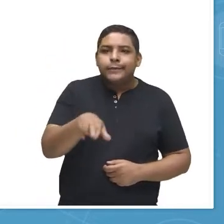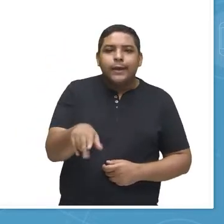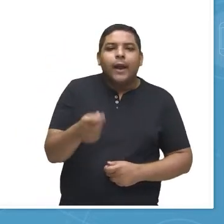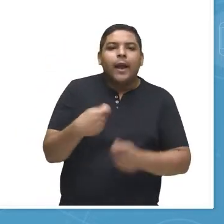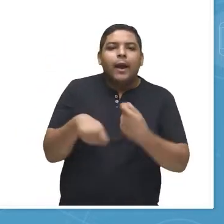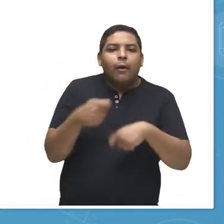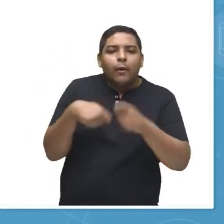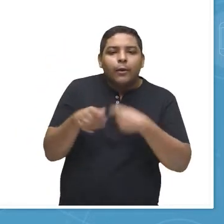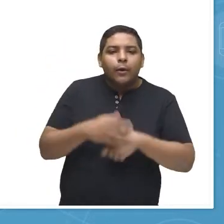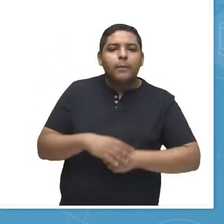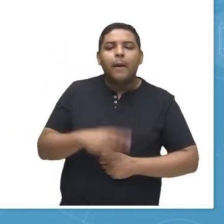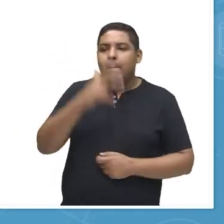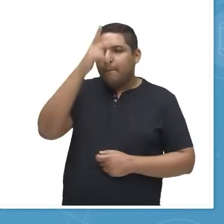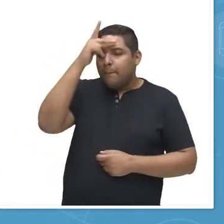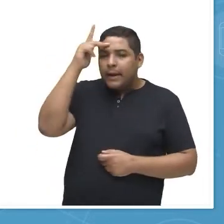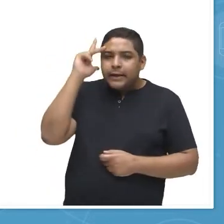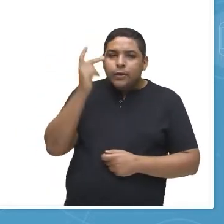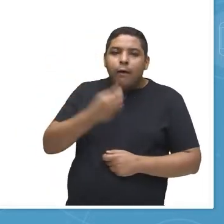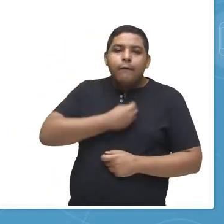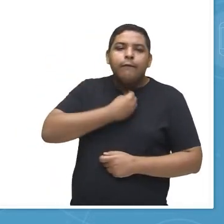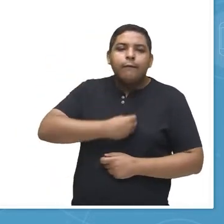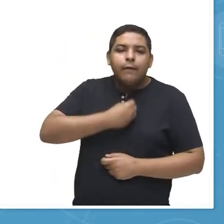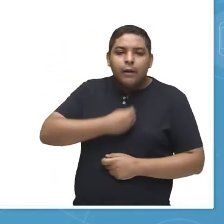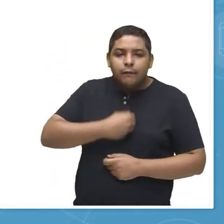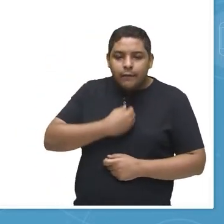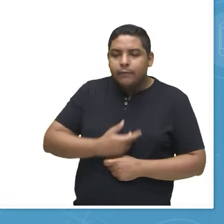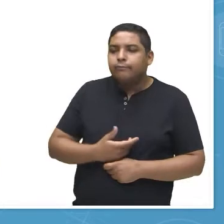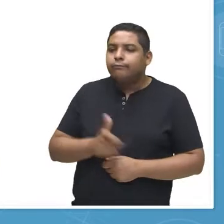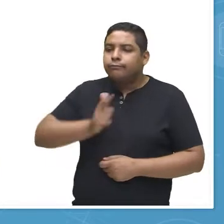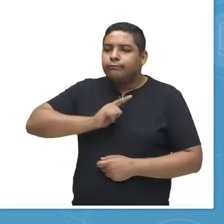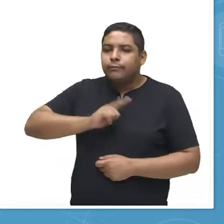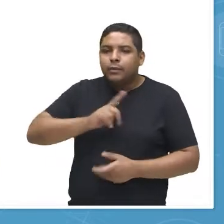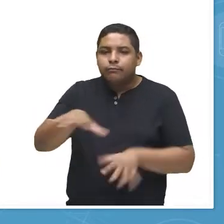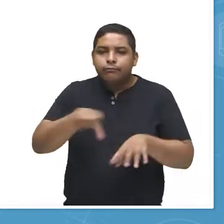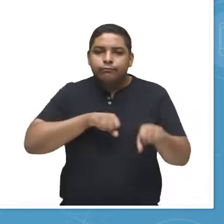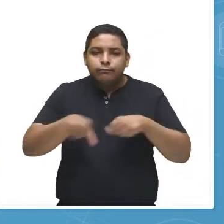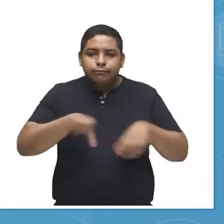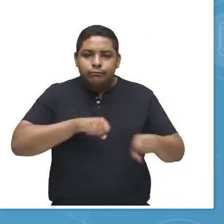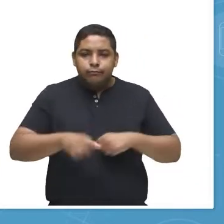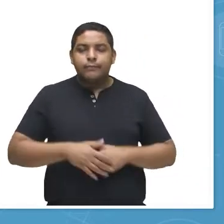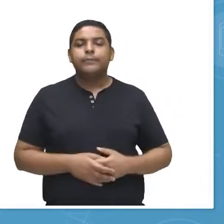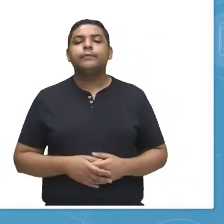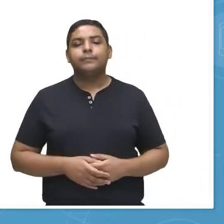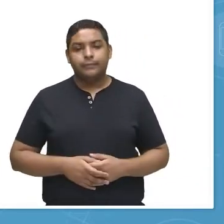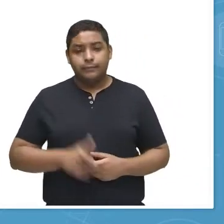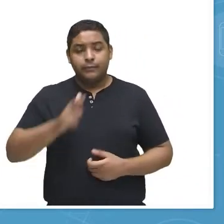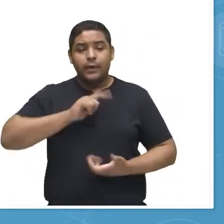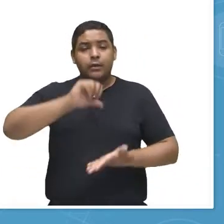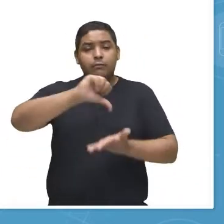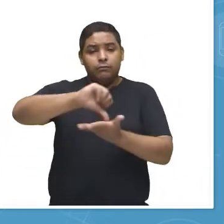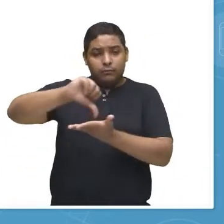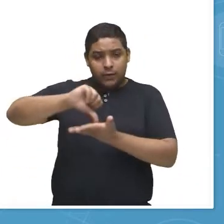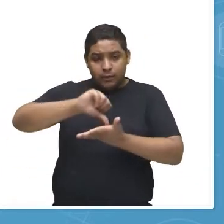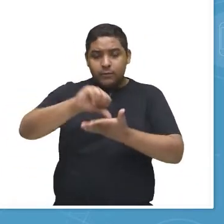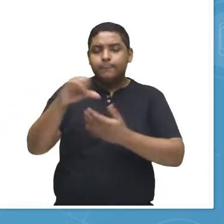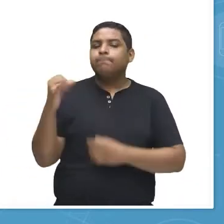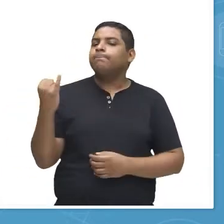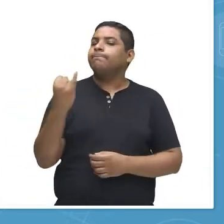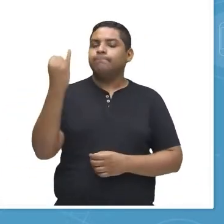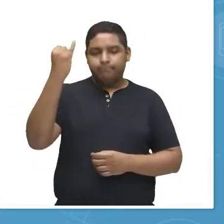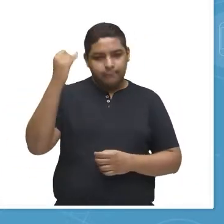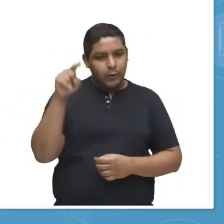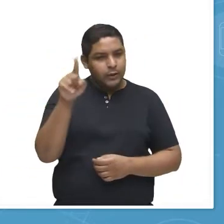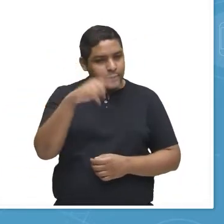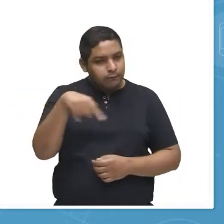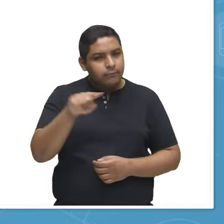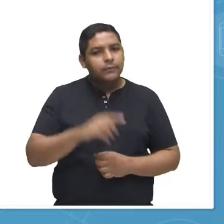viva para poder consumir, tá? Tem um mapa muito interessante para vocês, que ele fala sobre a rede urbana